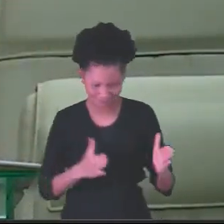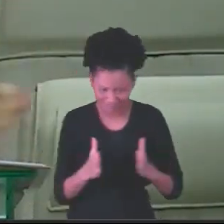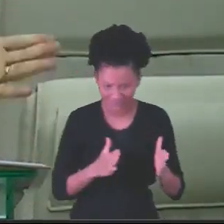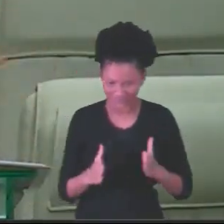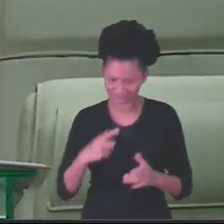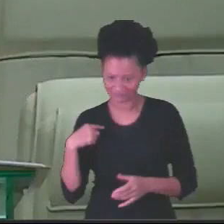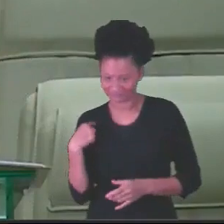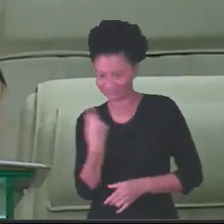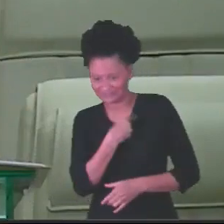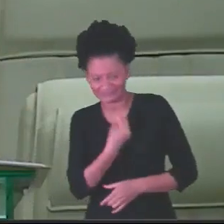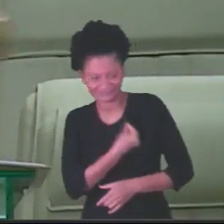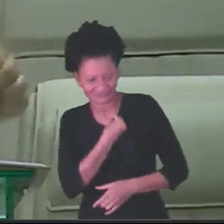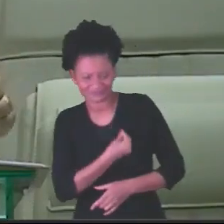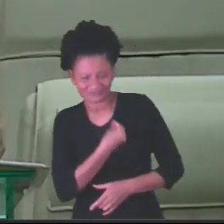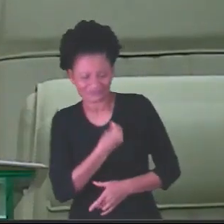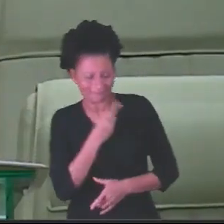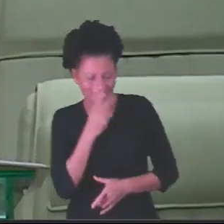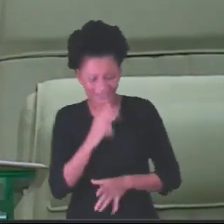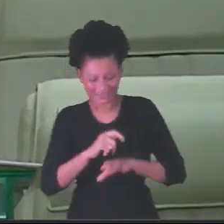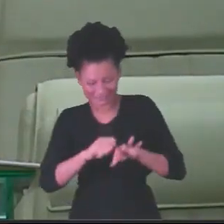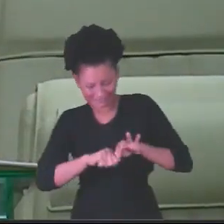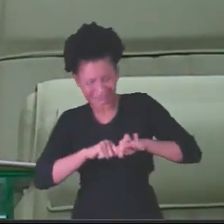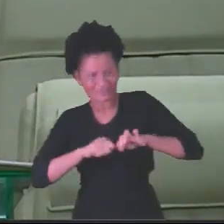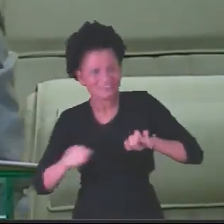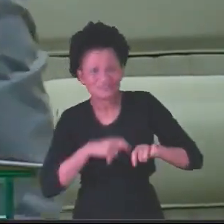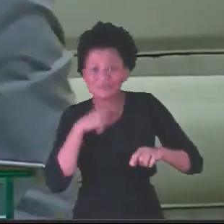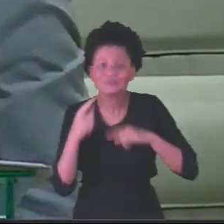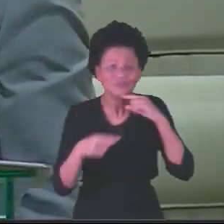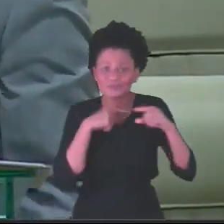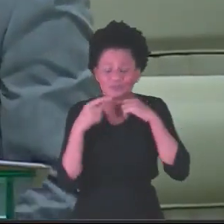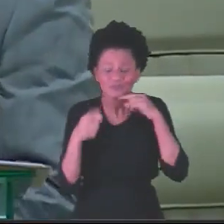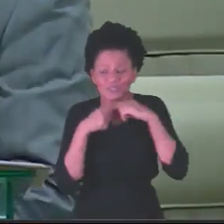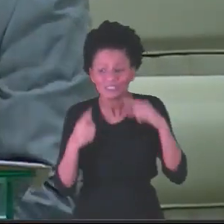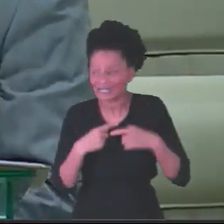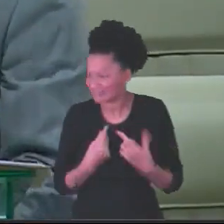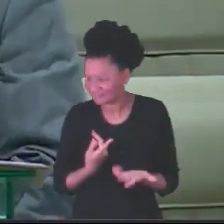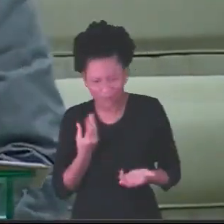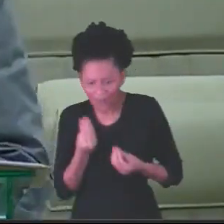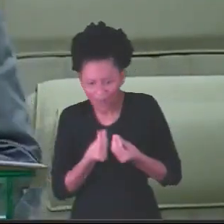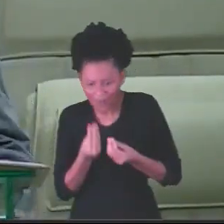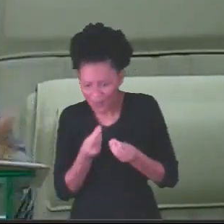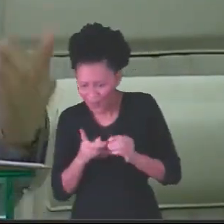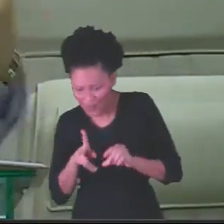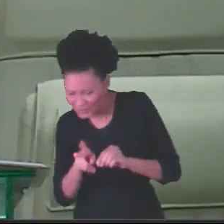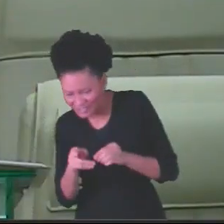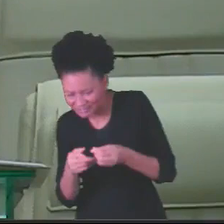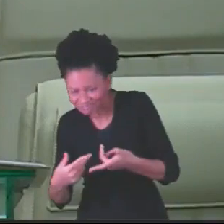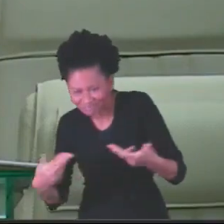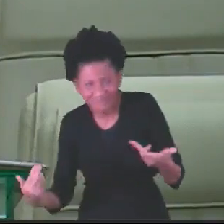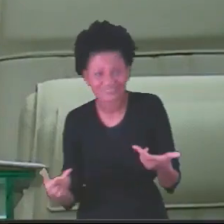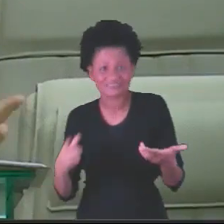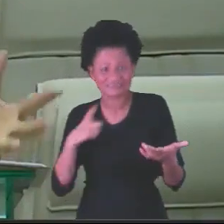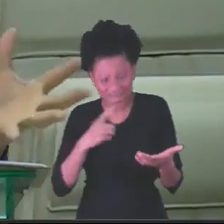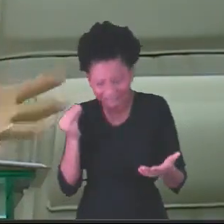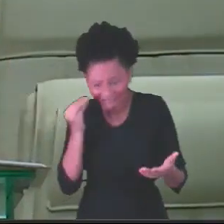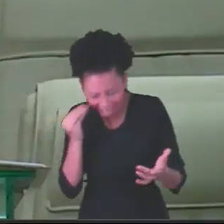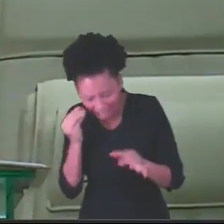está o barrado coitado do nosso tem que a gente não acha que vai ter solução desde quando a gente tenta já tá